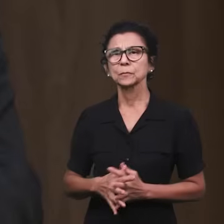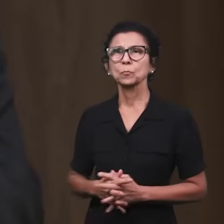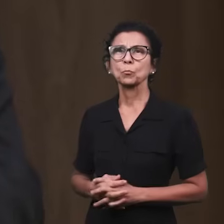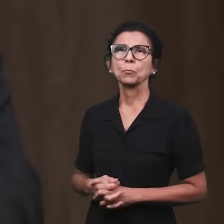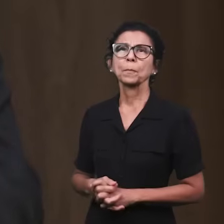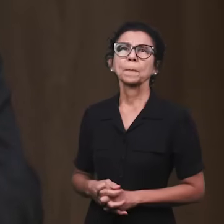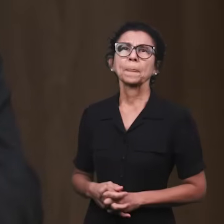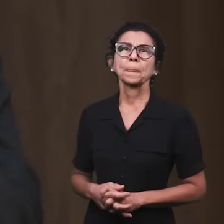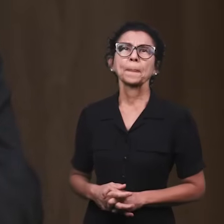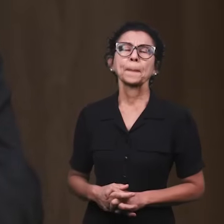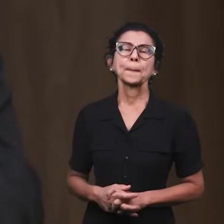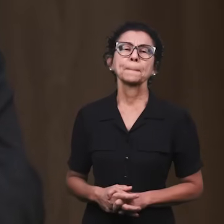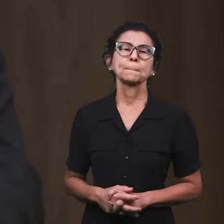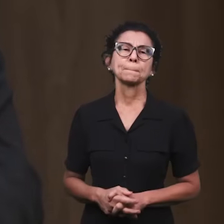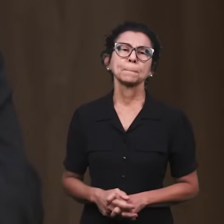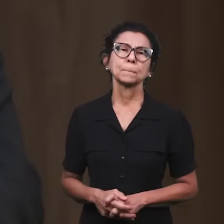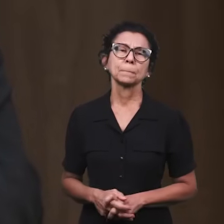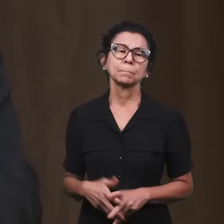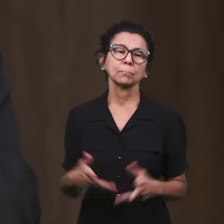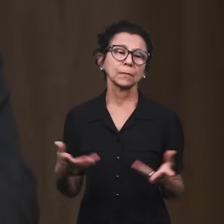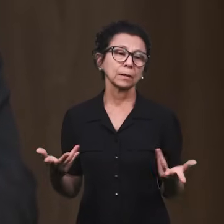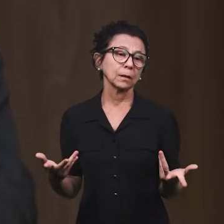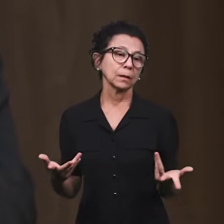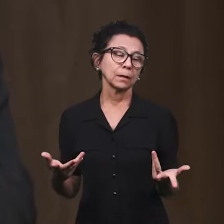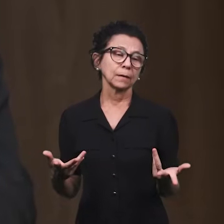nós lemos, que foi como base,